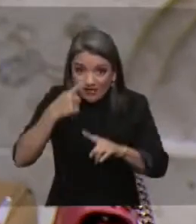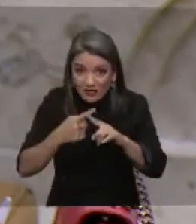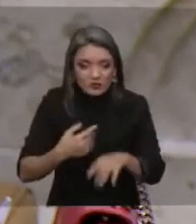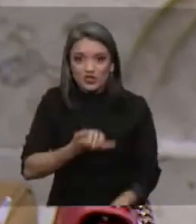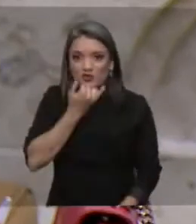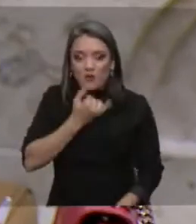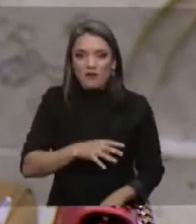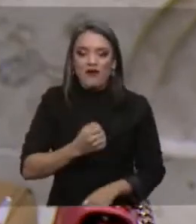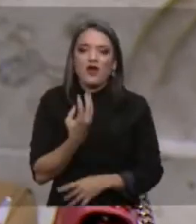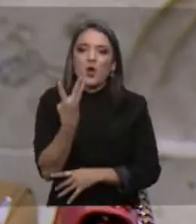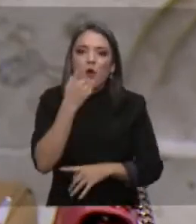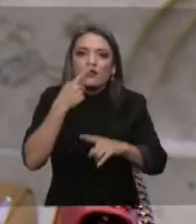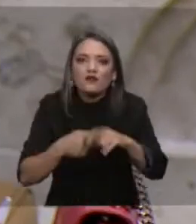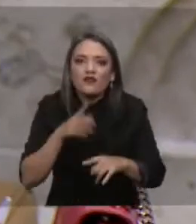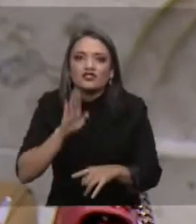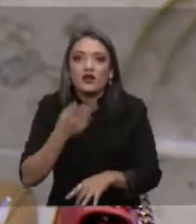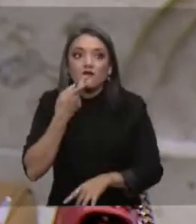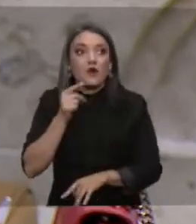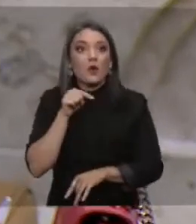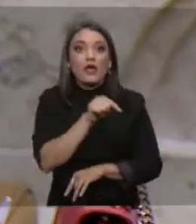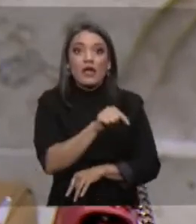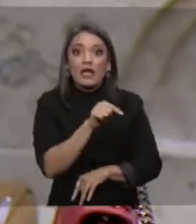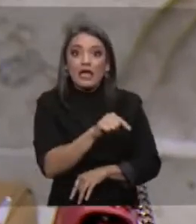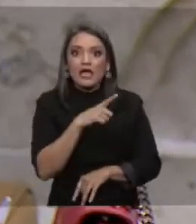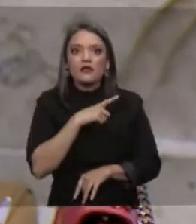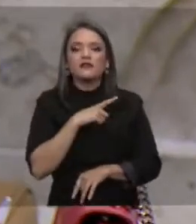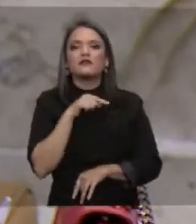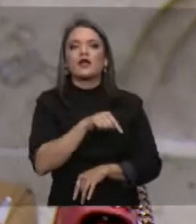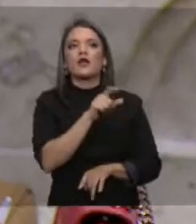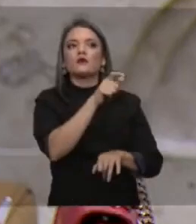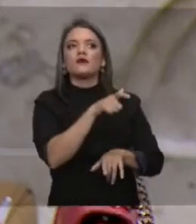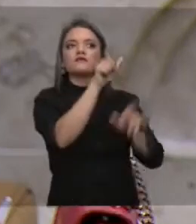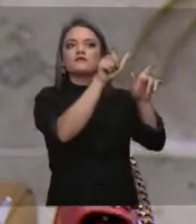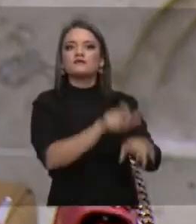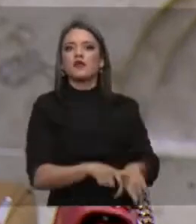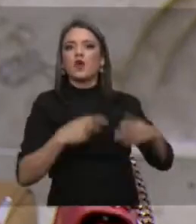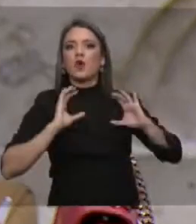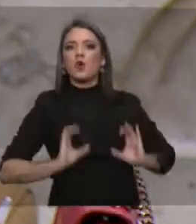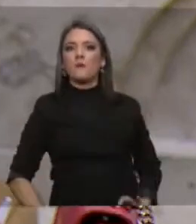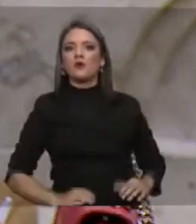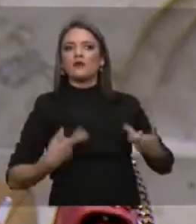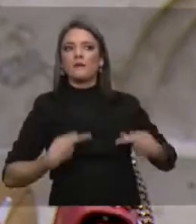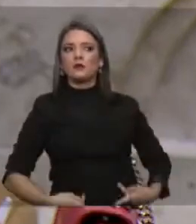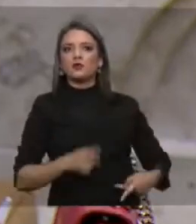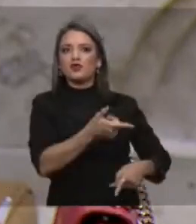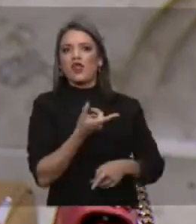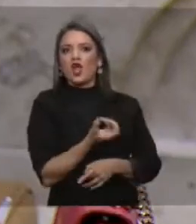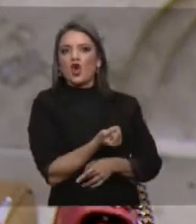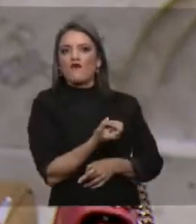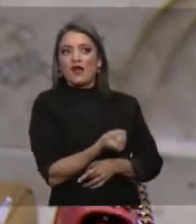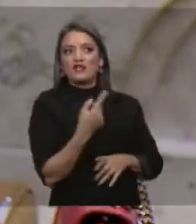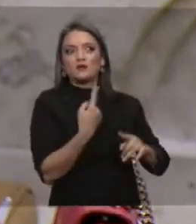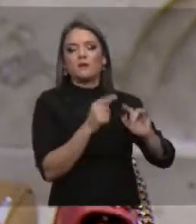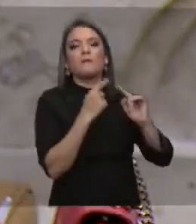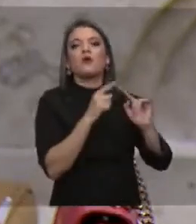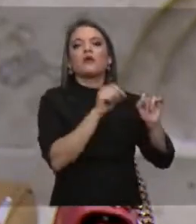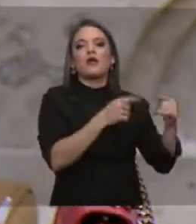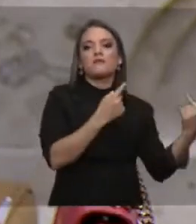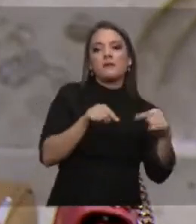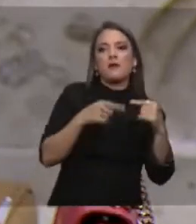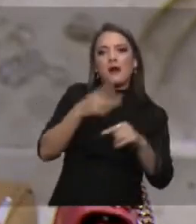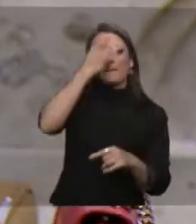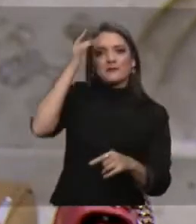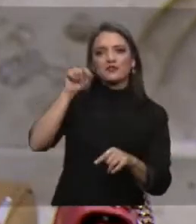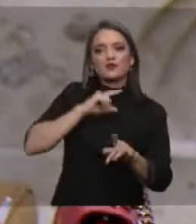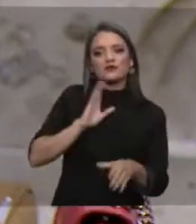difamatória, referiu que a autoridade teria, sob sua ótica, um comportamento covarde, por só ameaçar pessoas envolvidas com